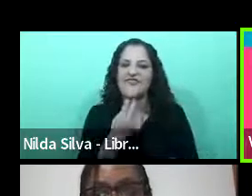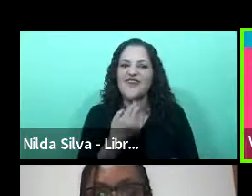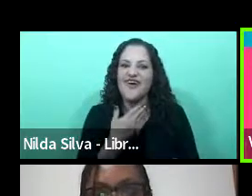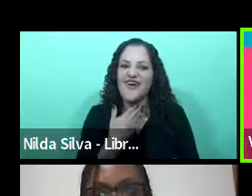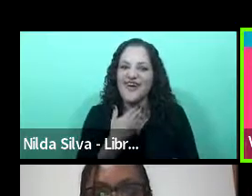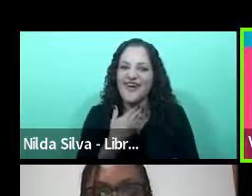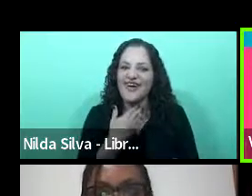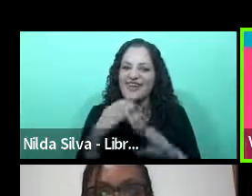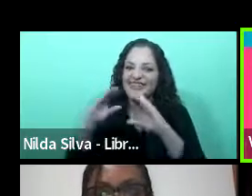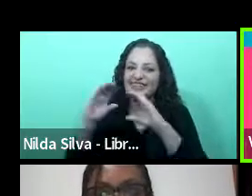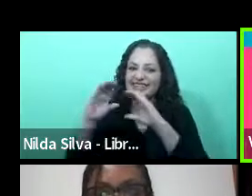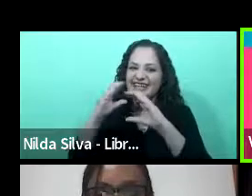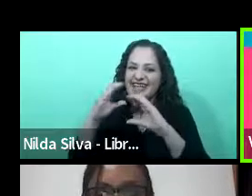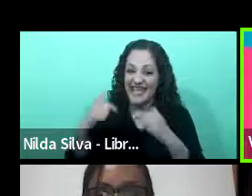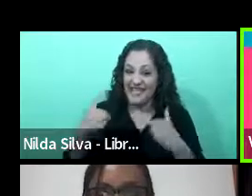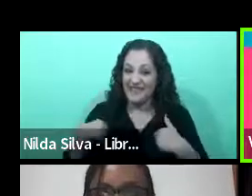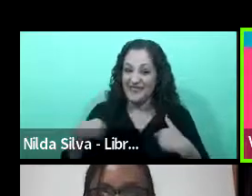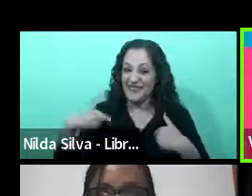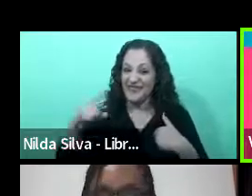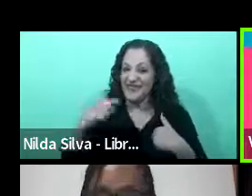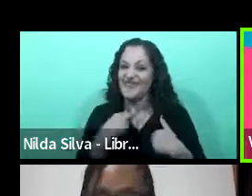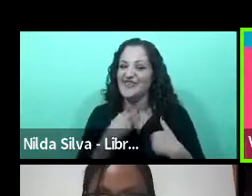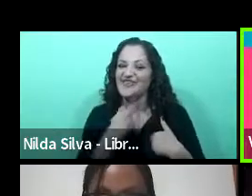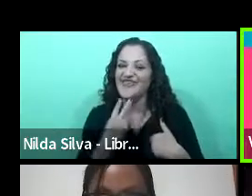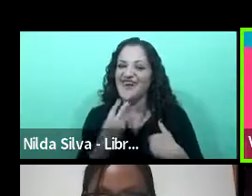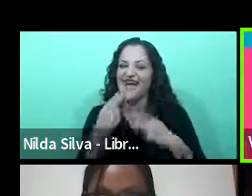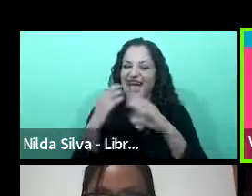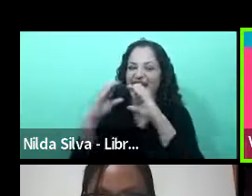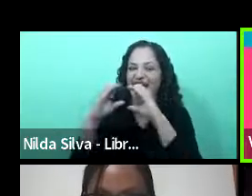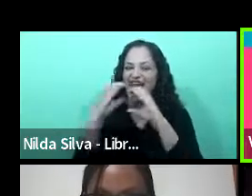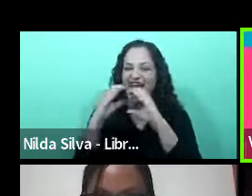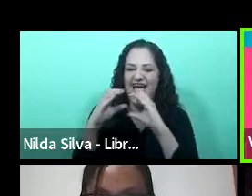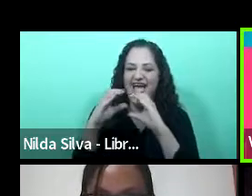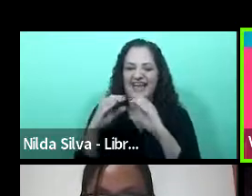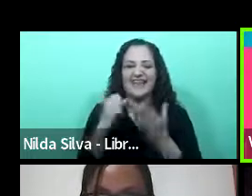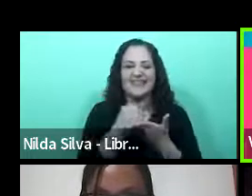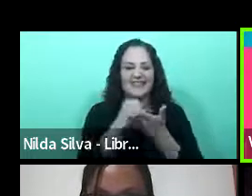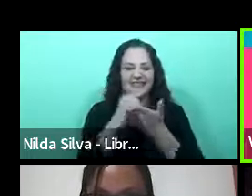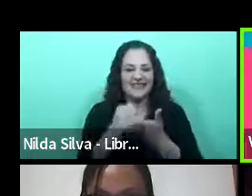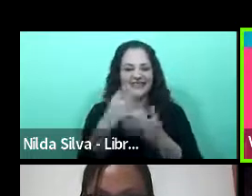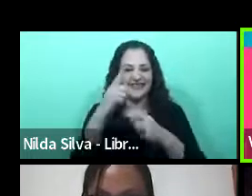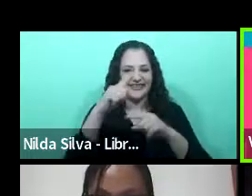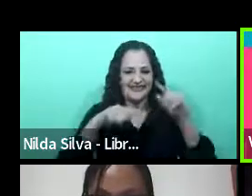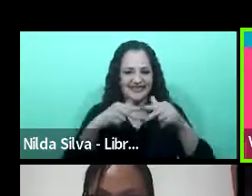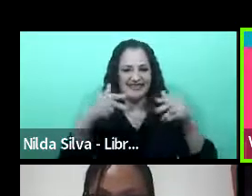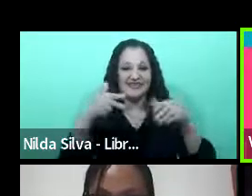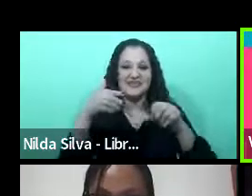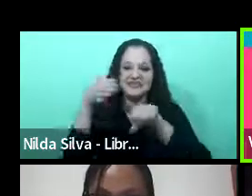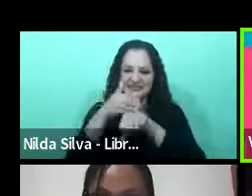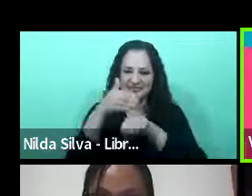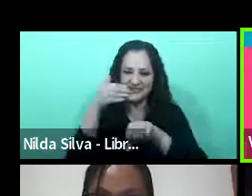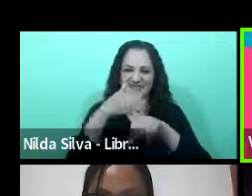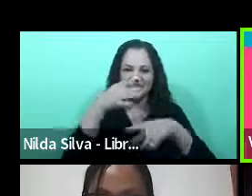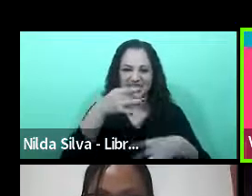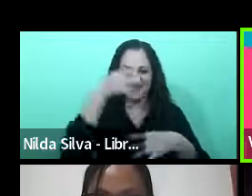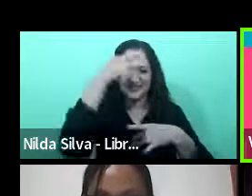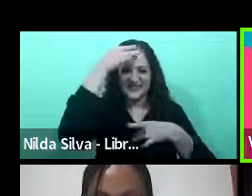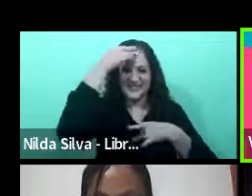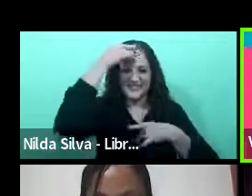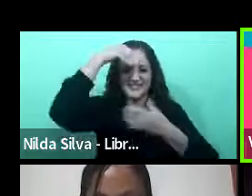gogó, leve seu instrumento para você poder participar, a gente criar uma performance